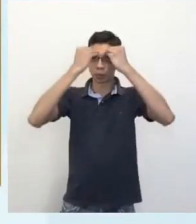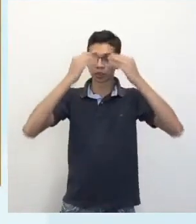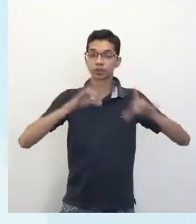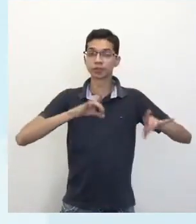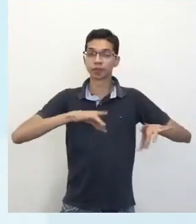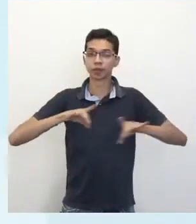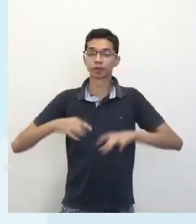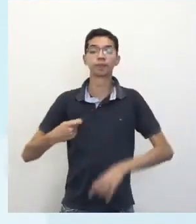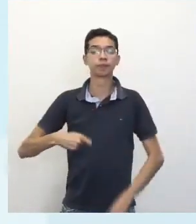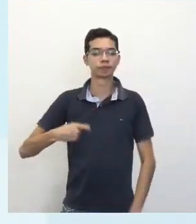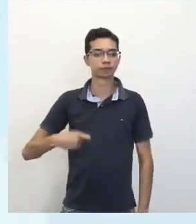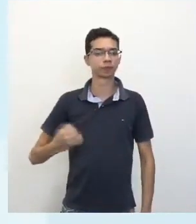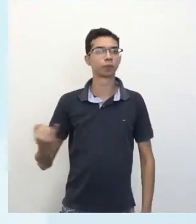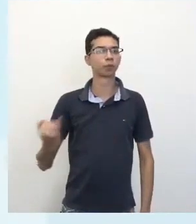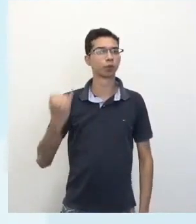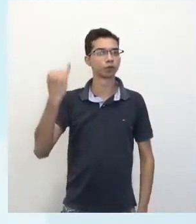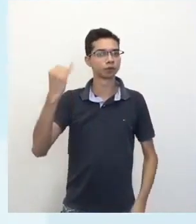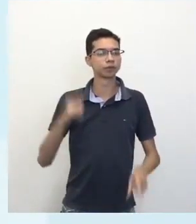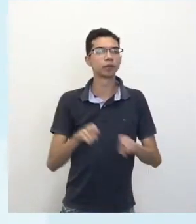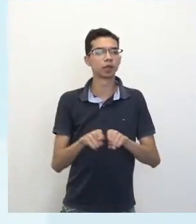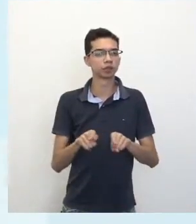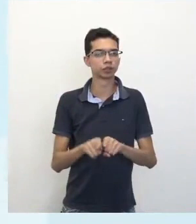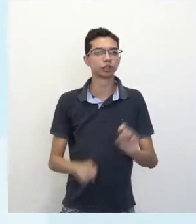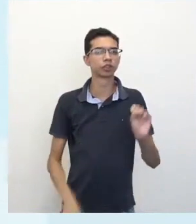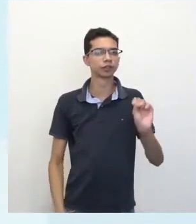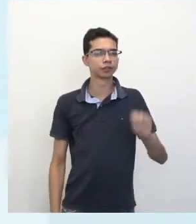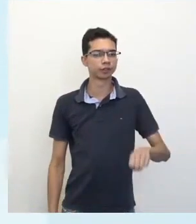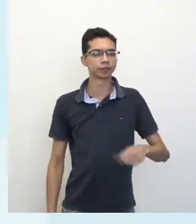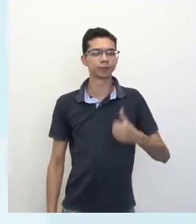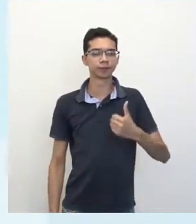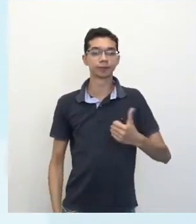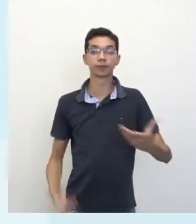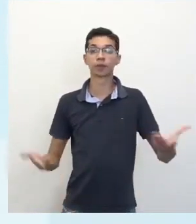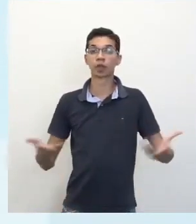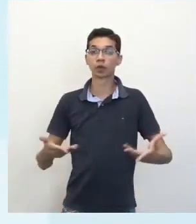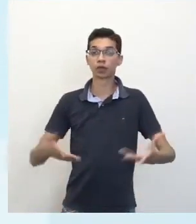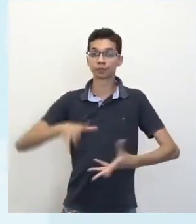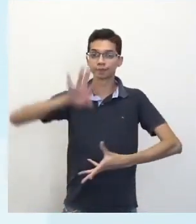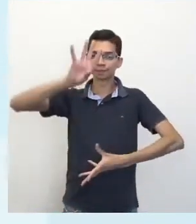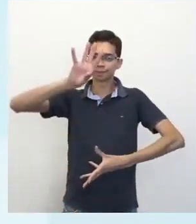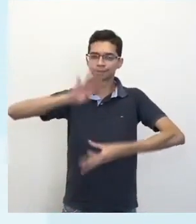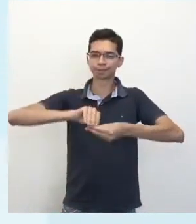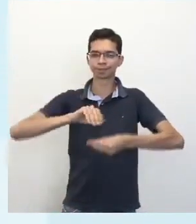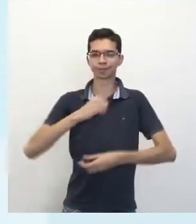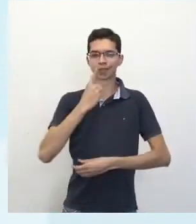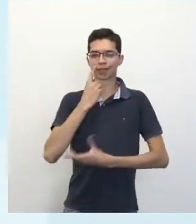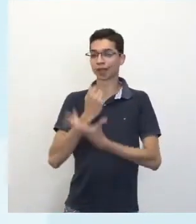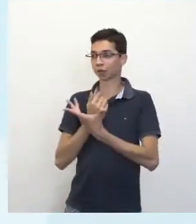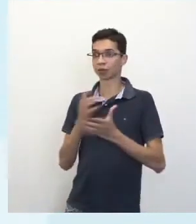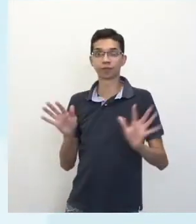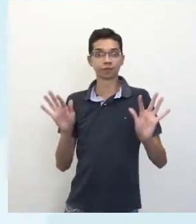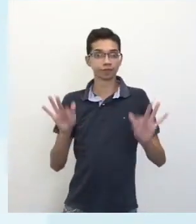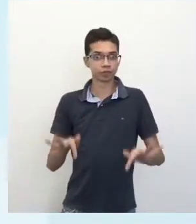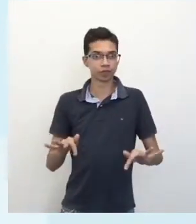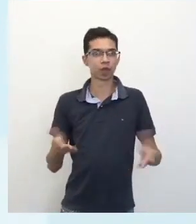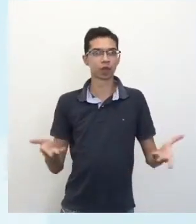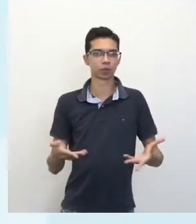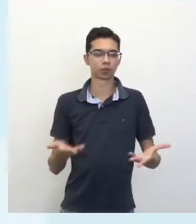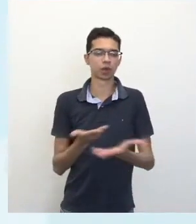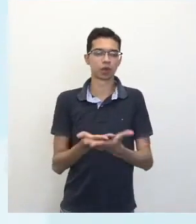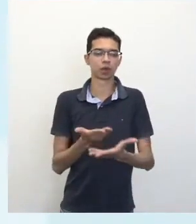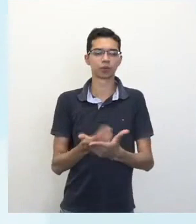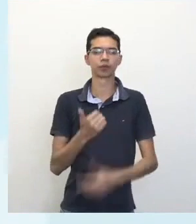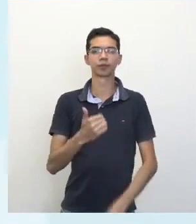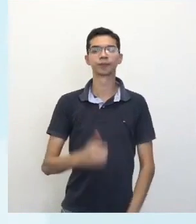Elas são importantes, sim. Tá? E aí, gente, né? Agora, finalmente, a gente está chegando ao final da nossa